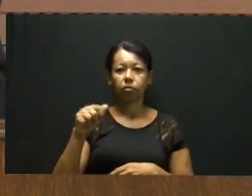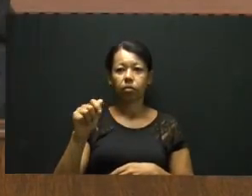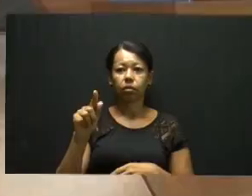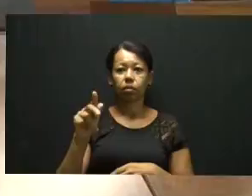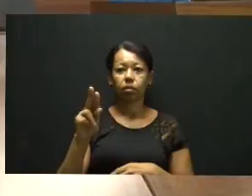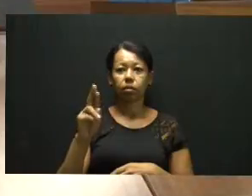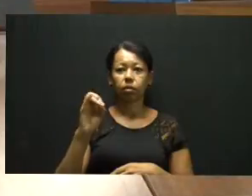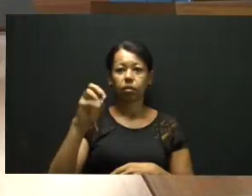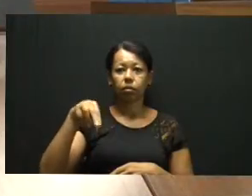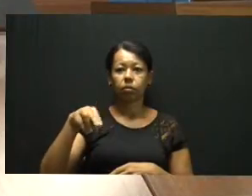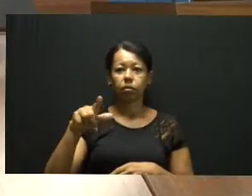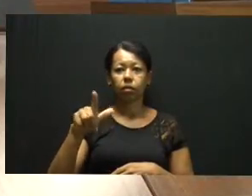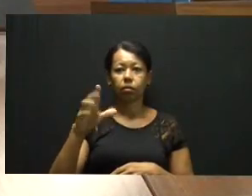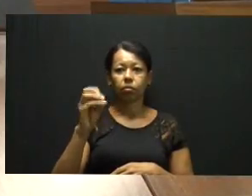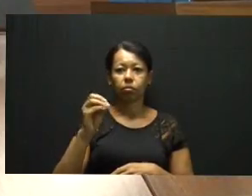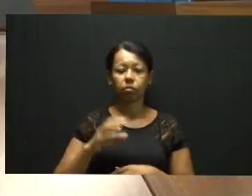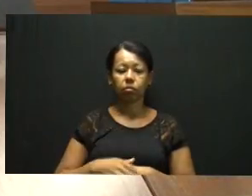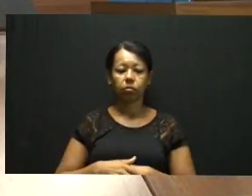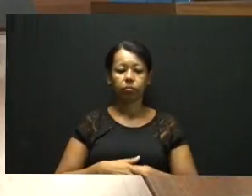Araújo.